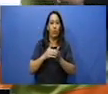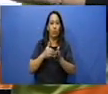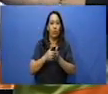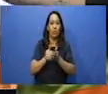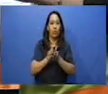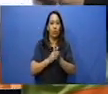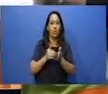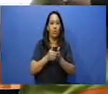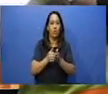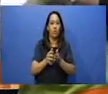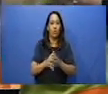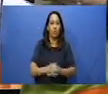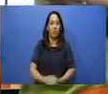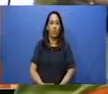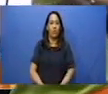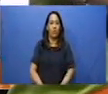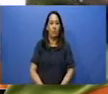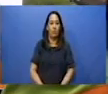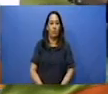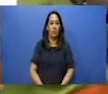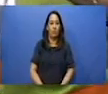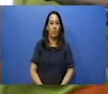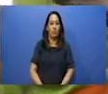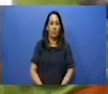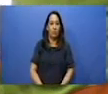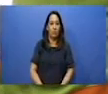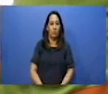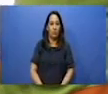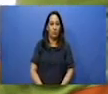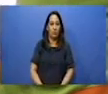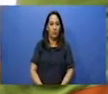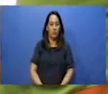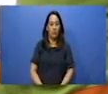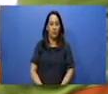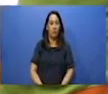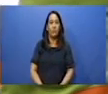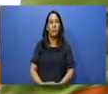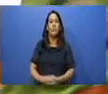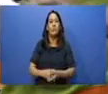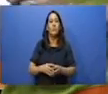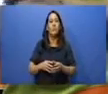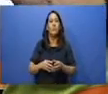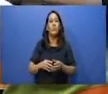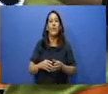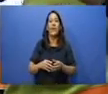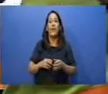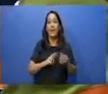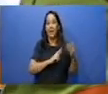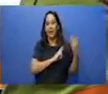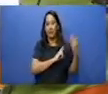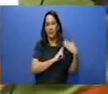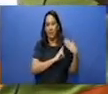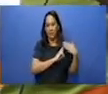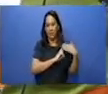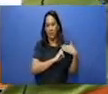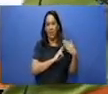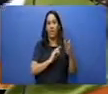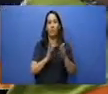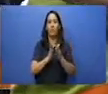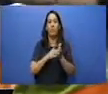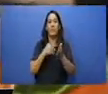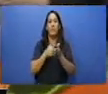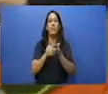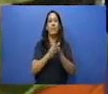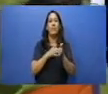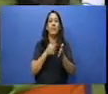na informação. Às vezes não foi ela que teve a ideia de fazer o ovo, mas ela foi a convidada para pintar